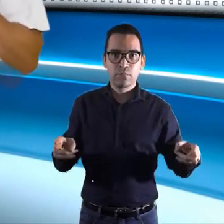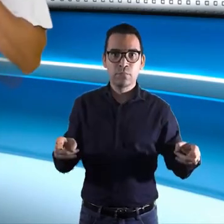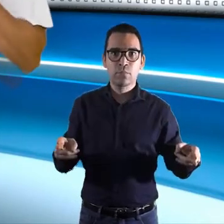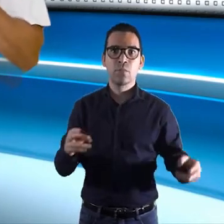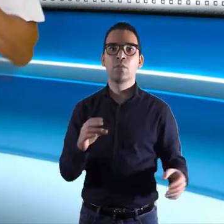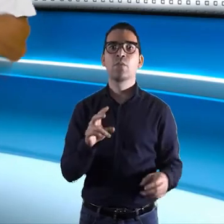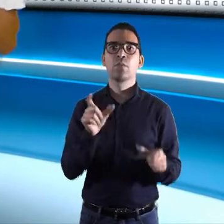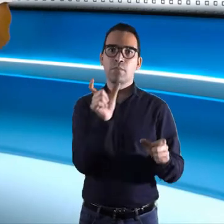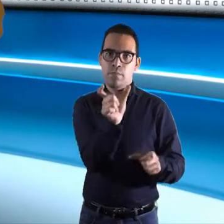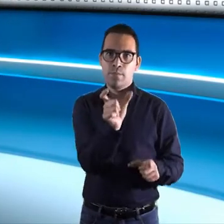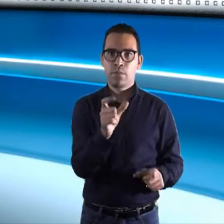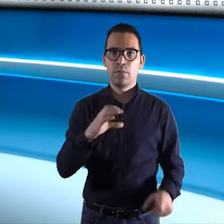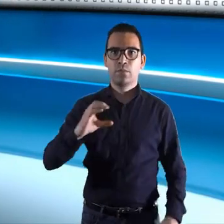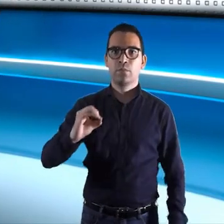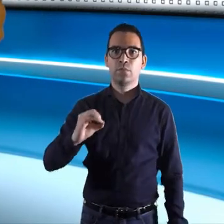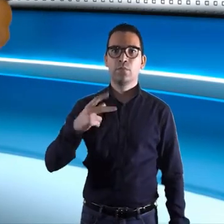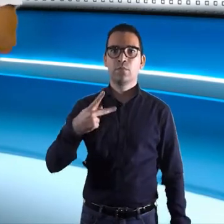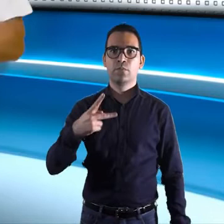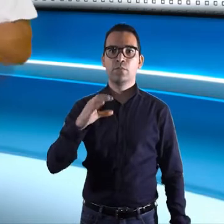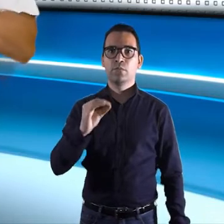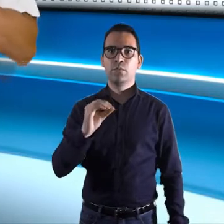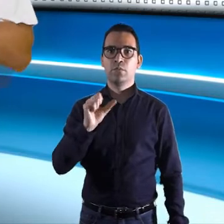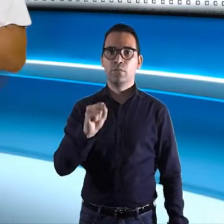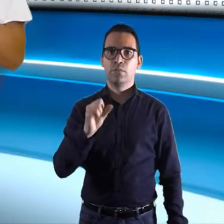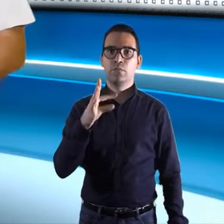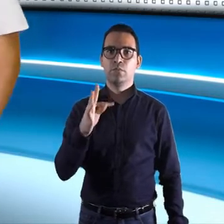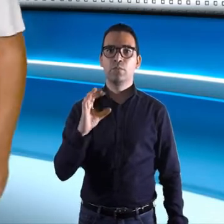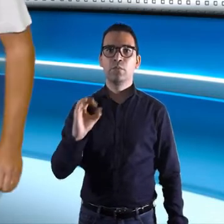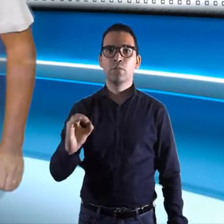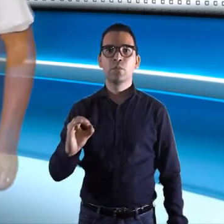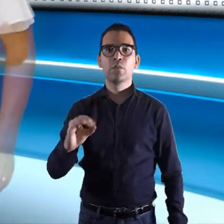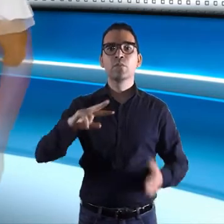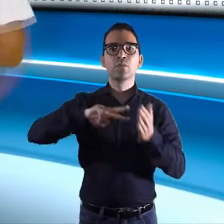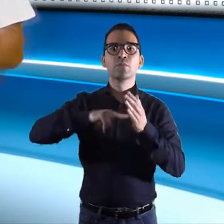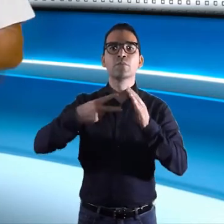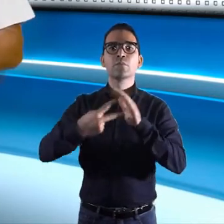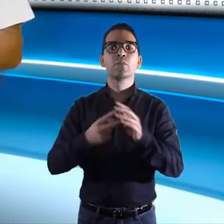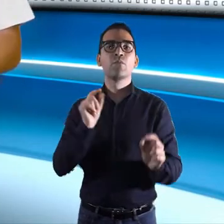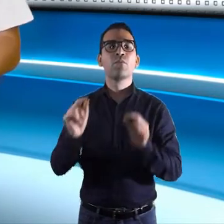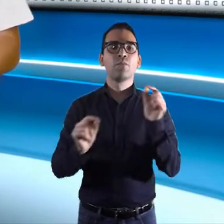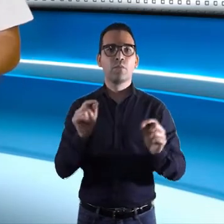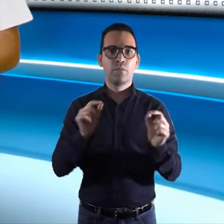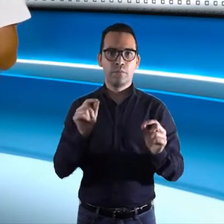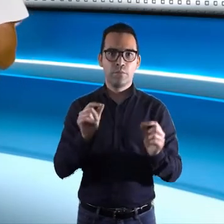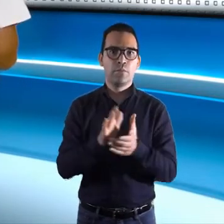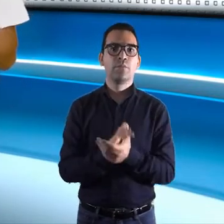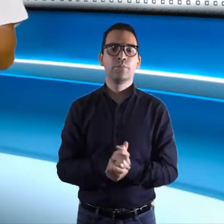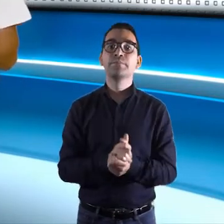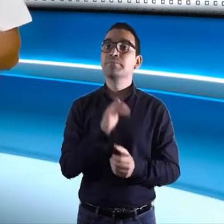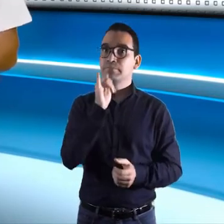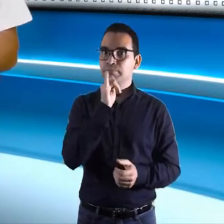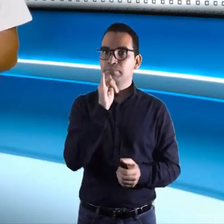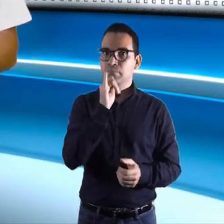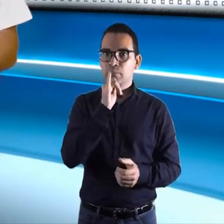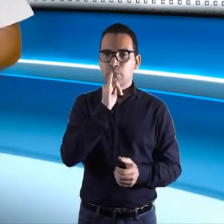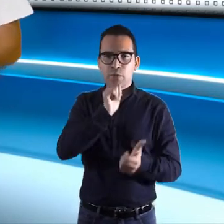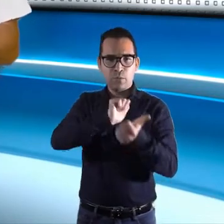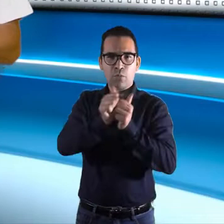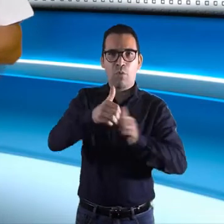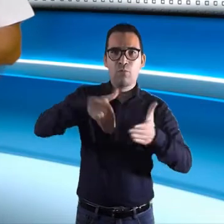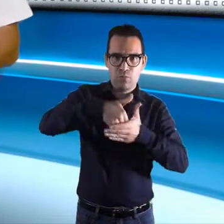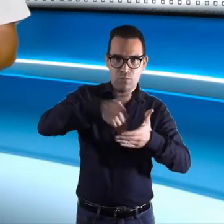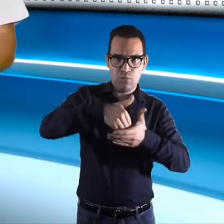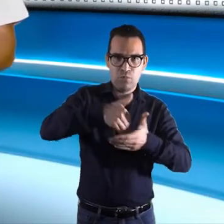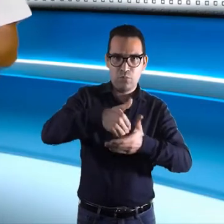o que vem em mente quando você ouve a palavra oposto? Vamos pegar como exemplo uma partida de futebol.